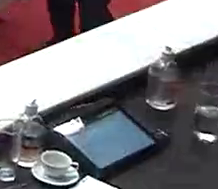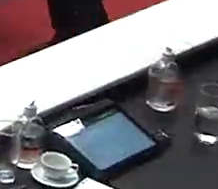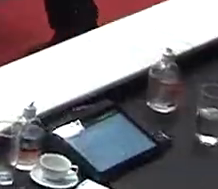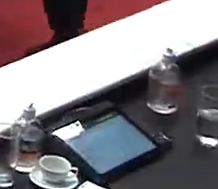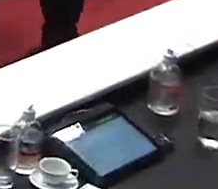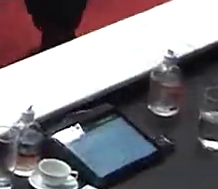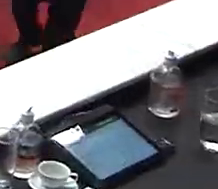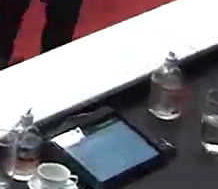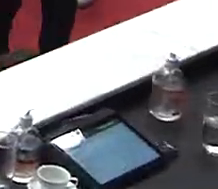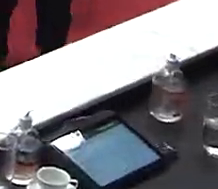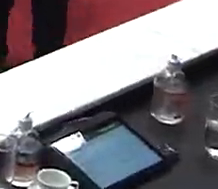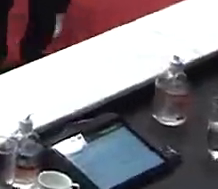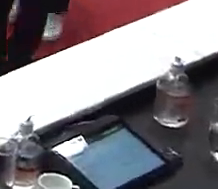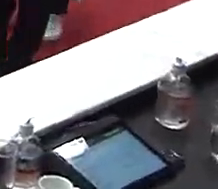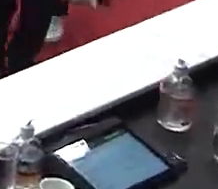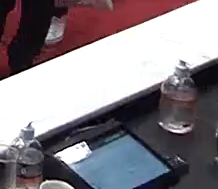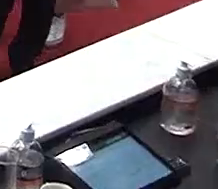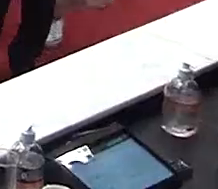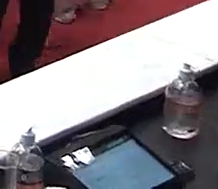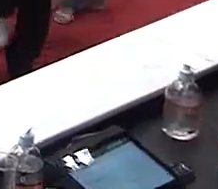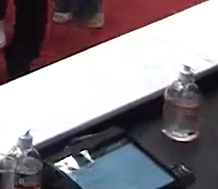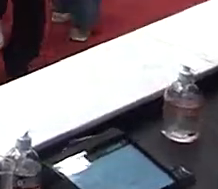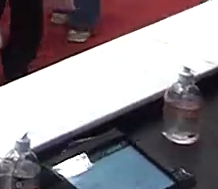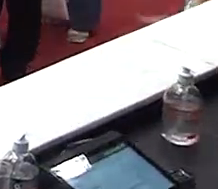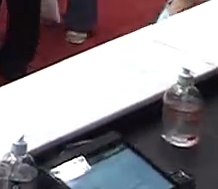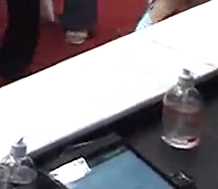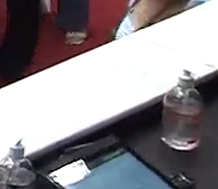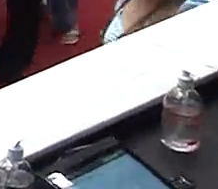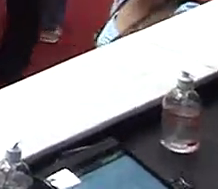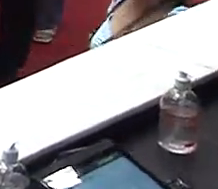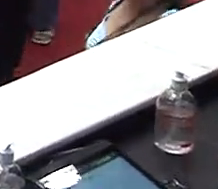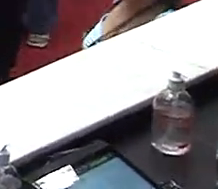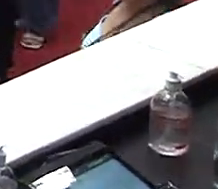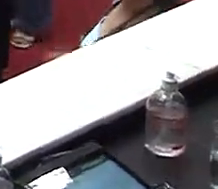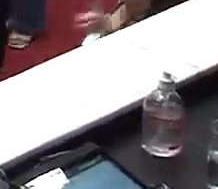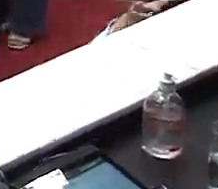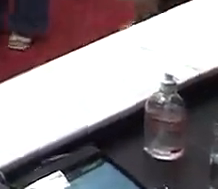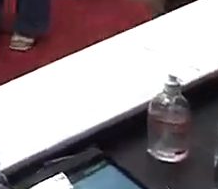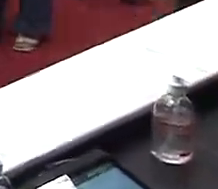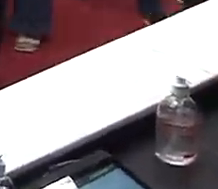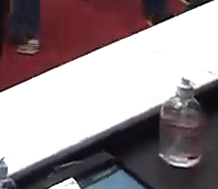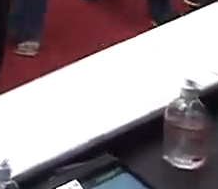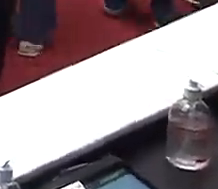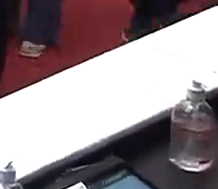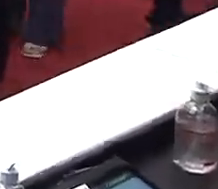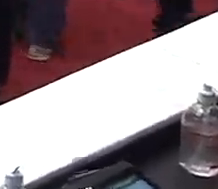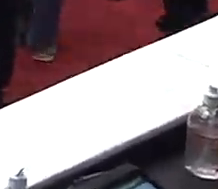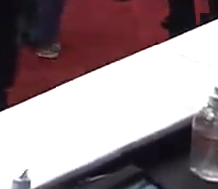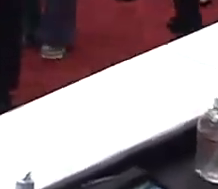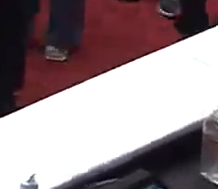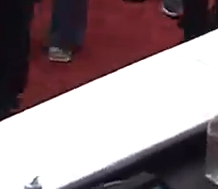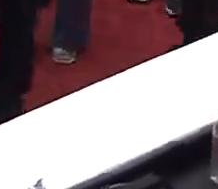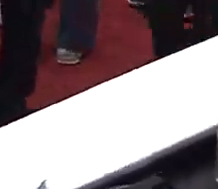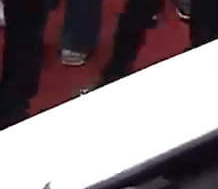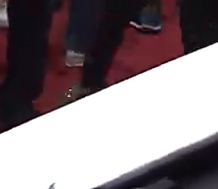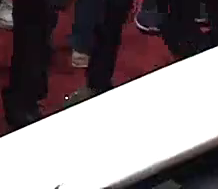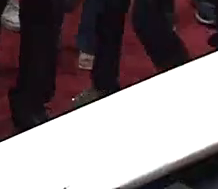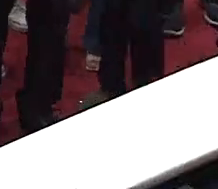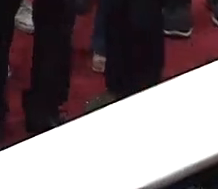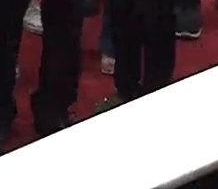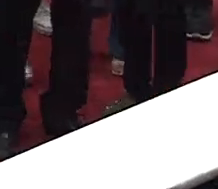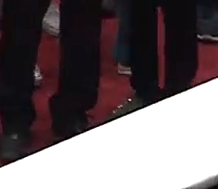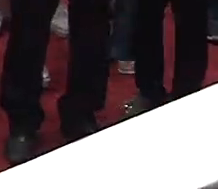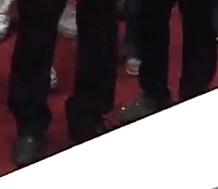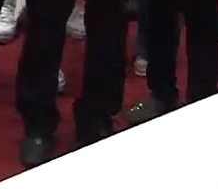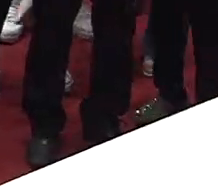reorganização dos trabalhos aqui no plenário voltamos daqui a pouquinho ao vivo para você viver a assembleia política